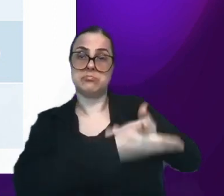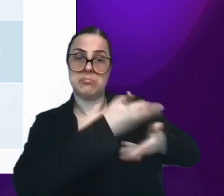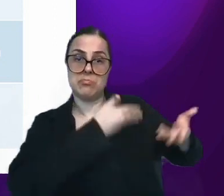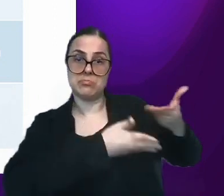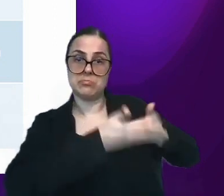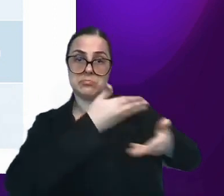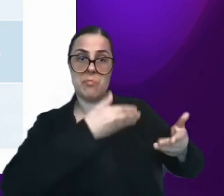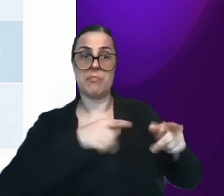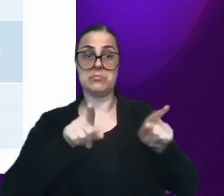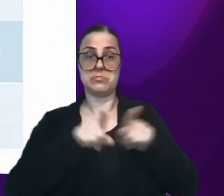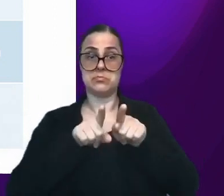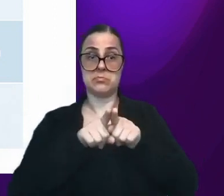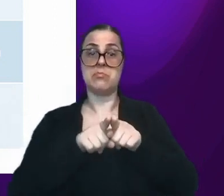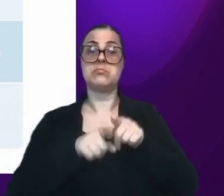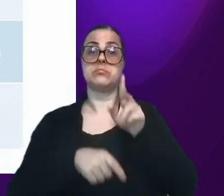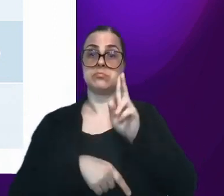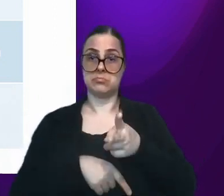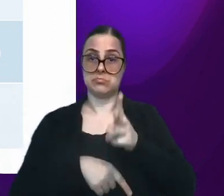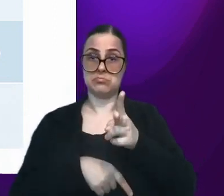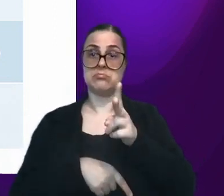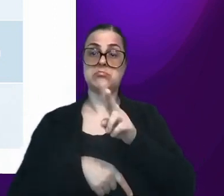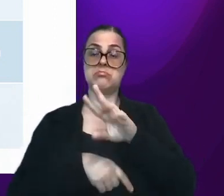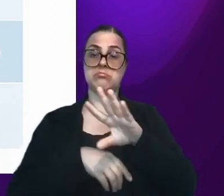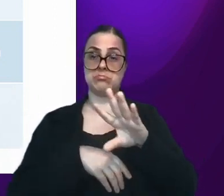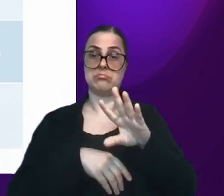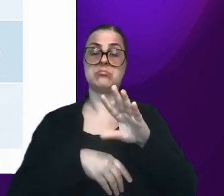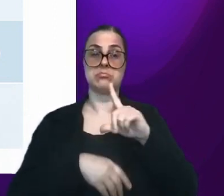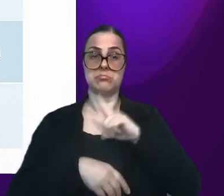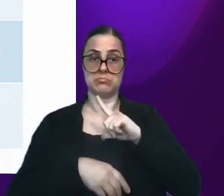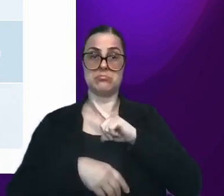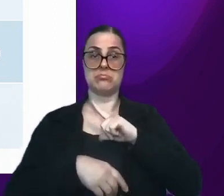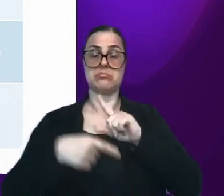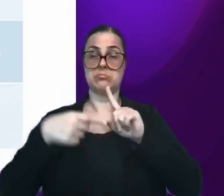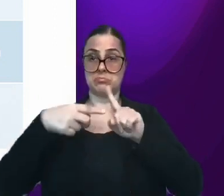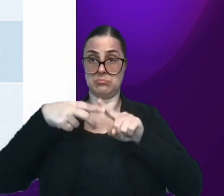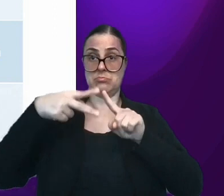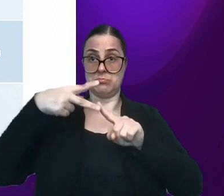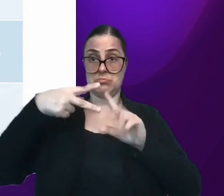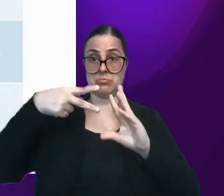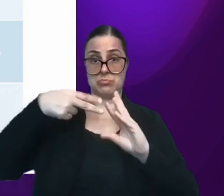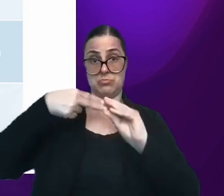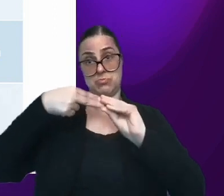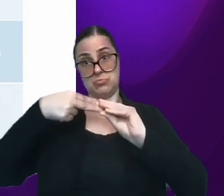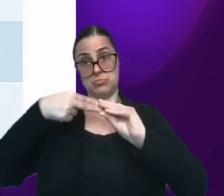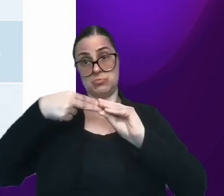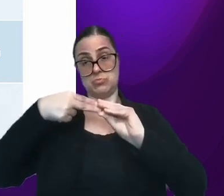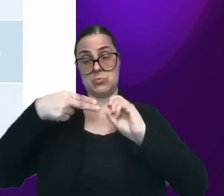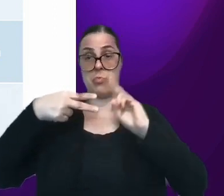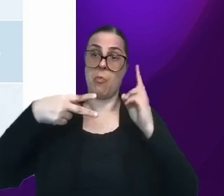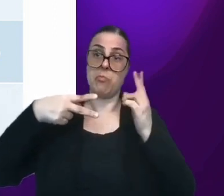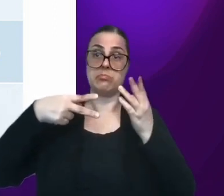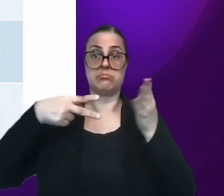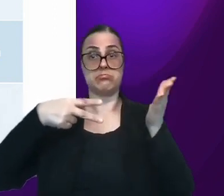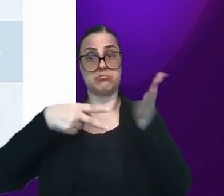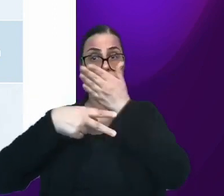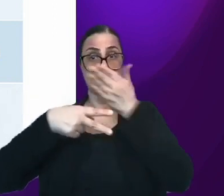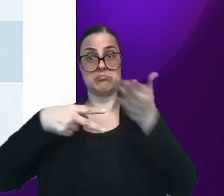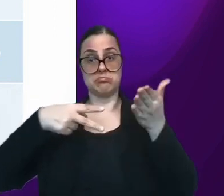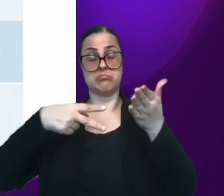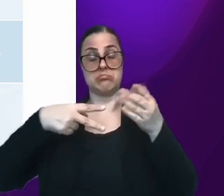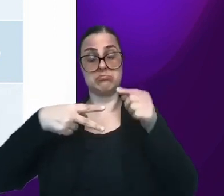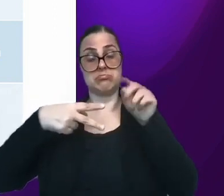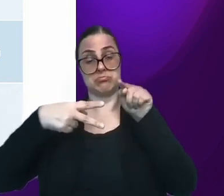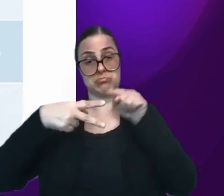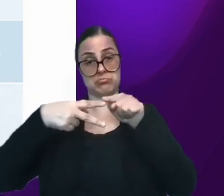com difusão, transferência de solutos por convecção ou ambos. Então, teríamos hemodiálise contínua, hemofiltração contínua